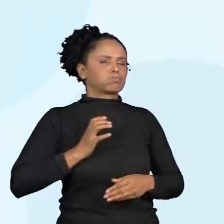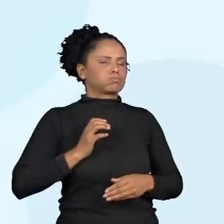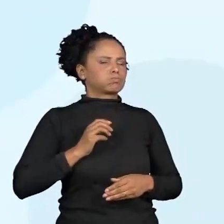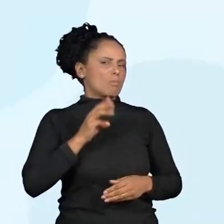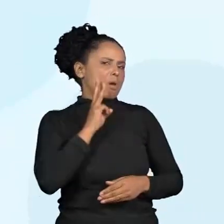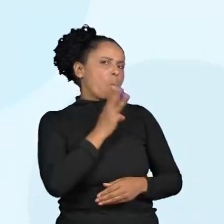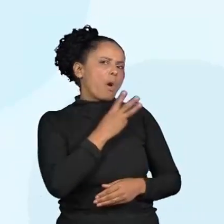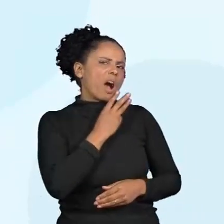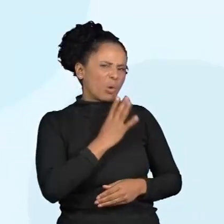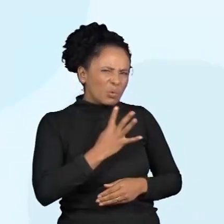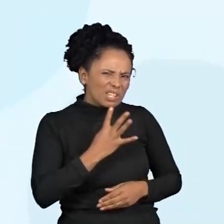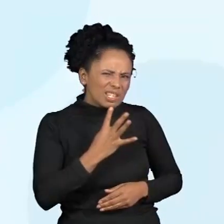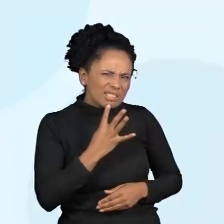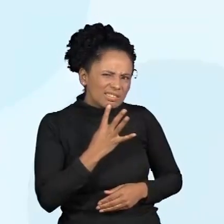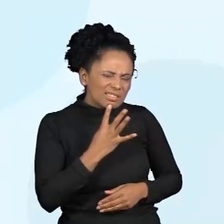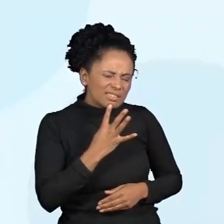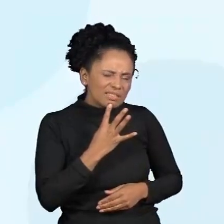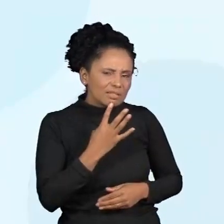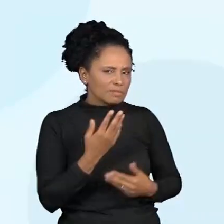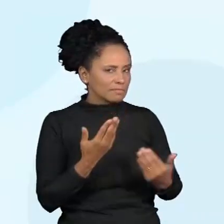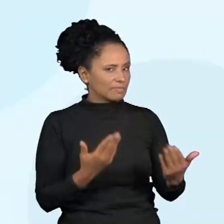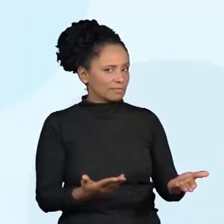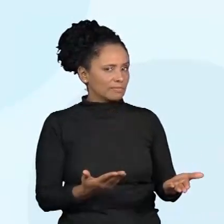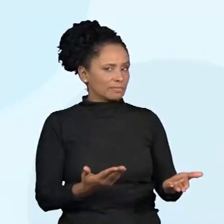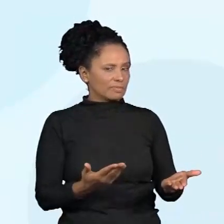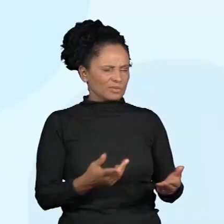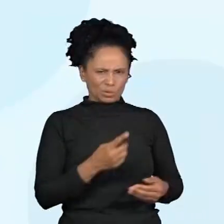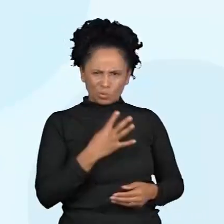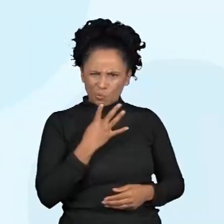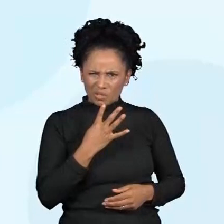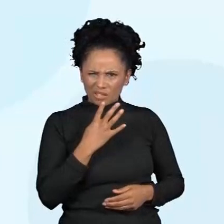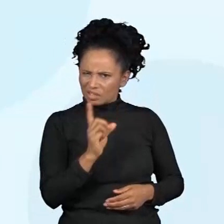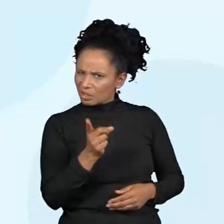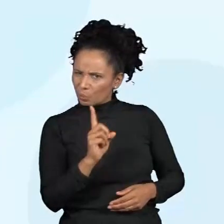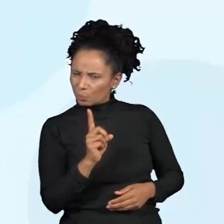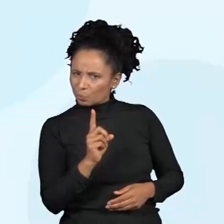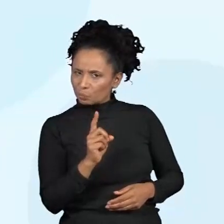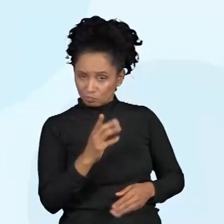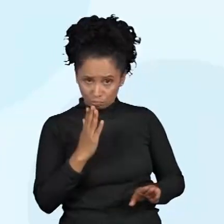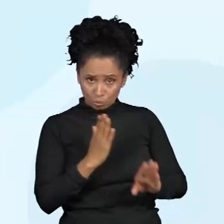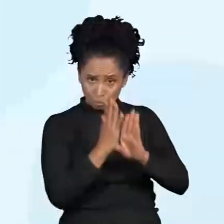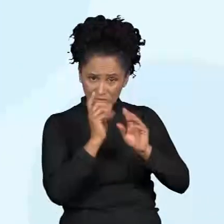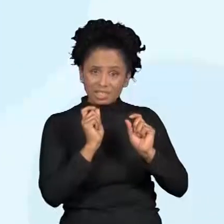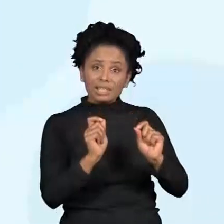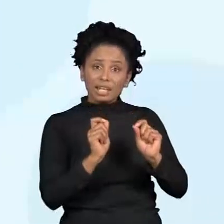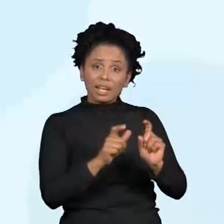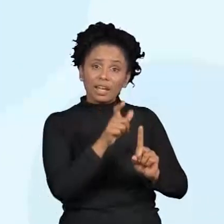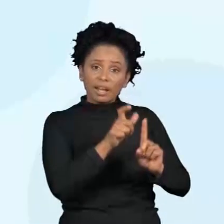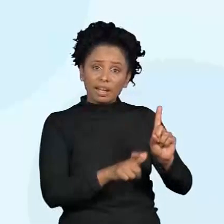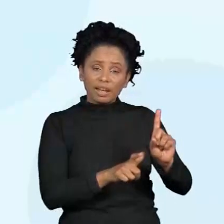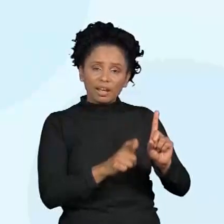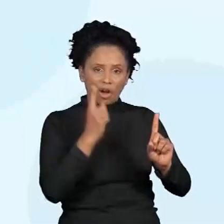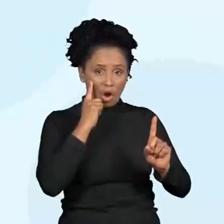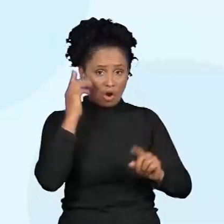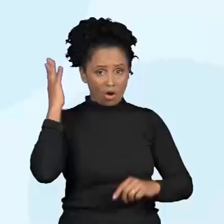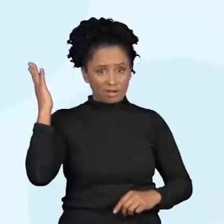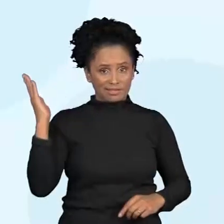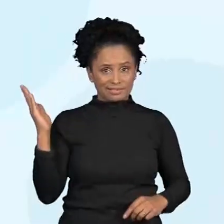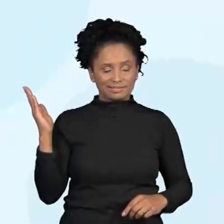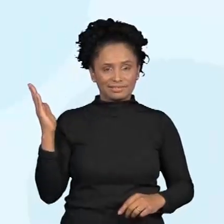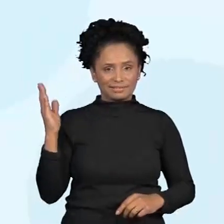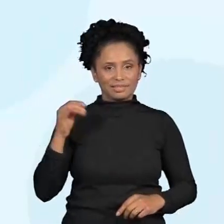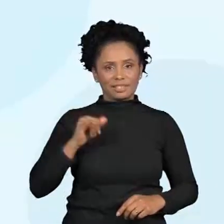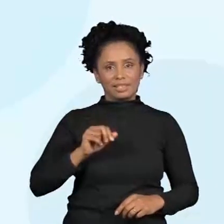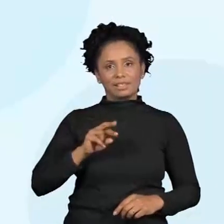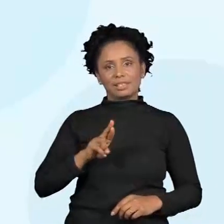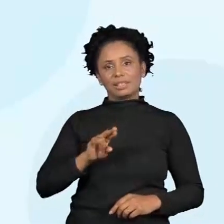Mauá? Já tinham ouvido falar sobre esse nome, Barão de Mauá? Vamos descobrir quem é o Barão de Mauá, então. Vamos lá. Irineu